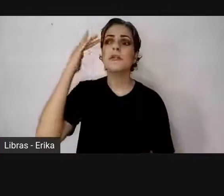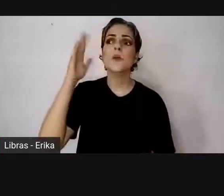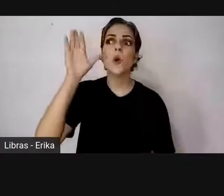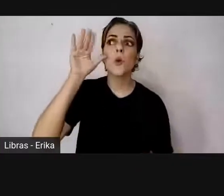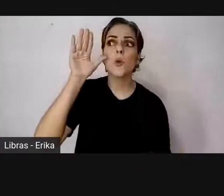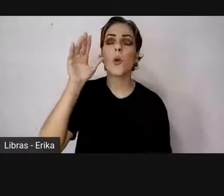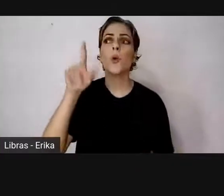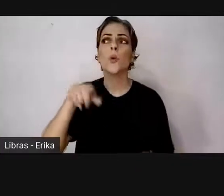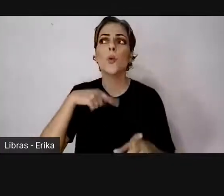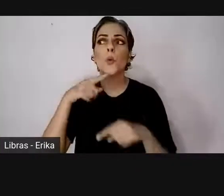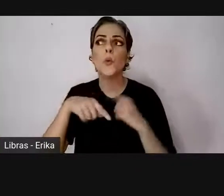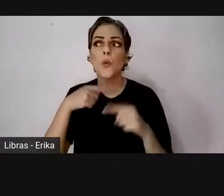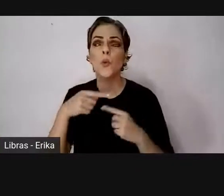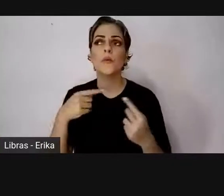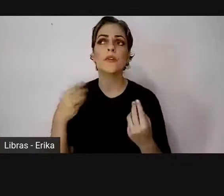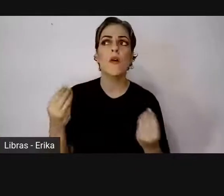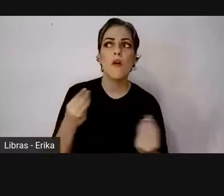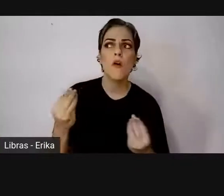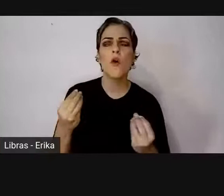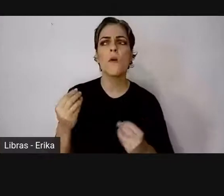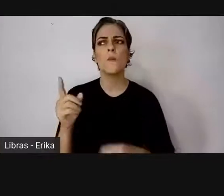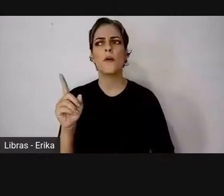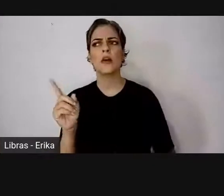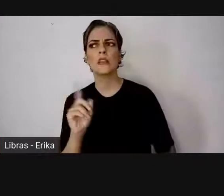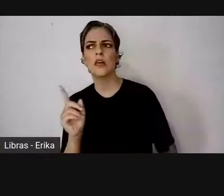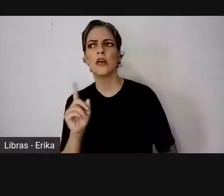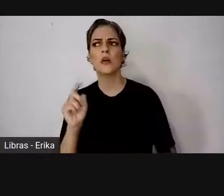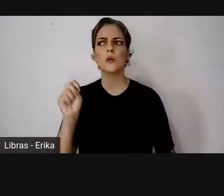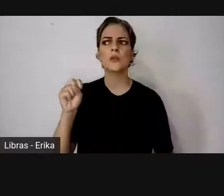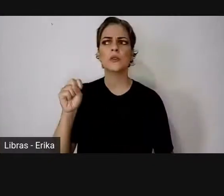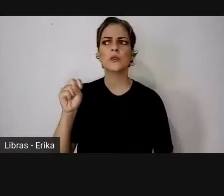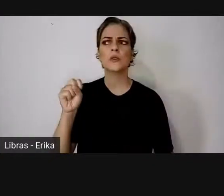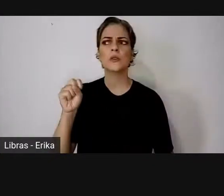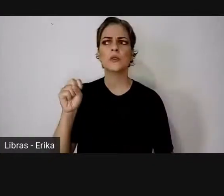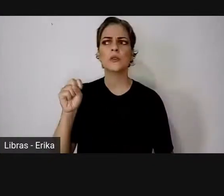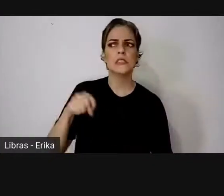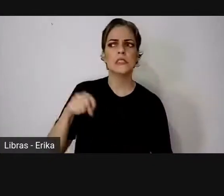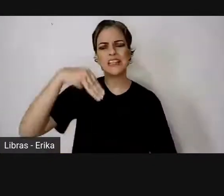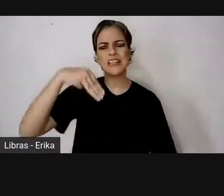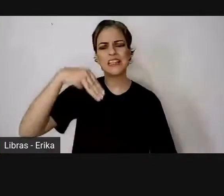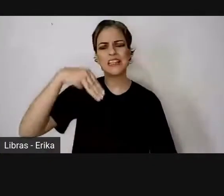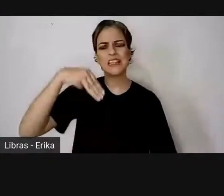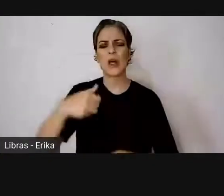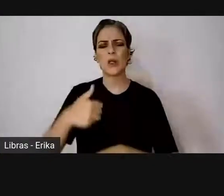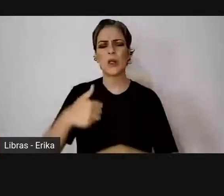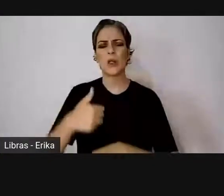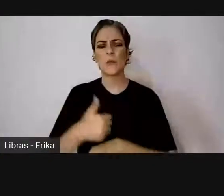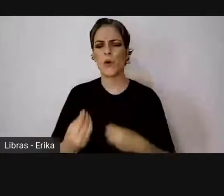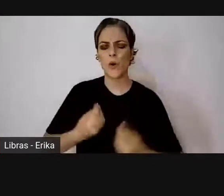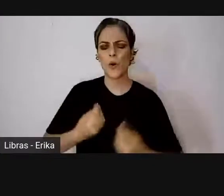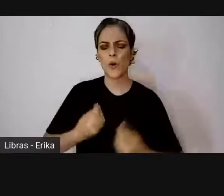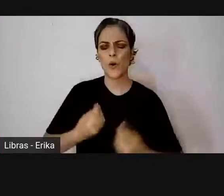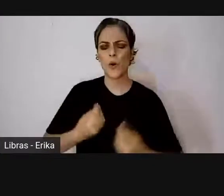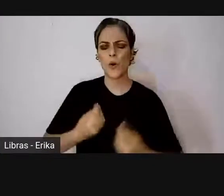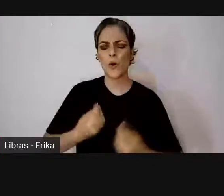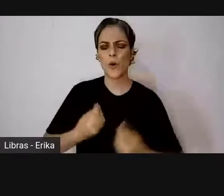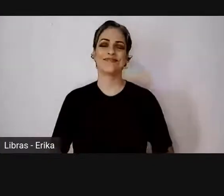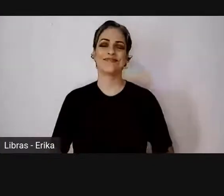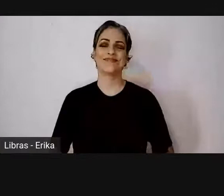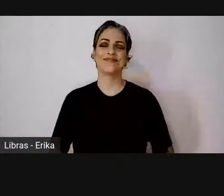fazer ou não mestrado profissional. Eu venho de uma área de exatas.